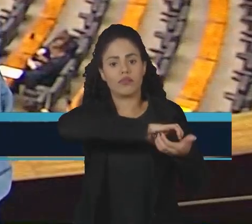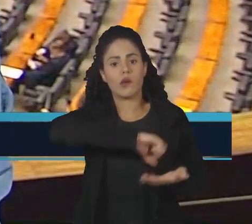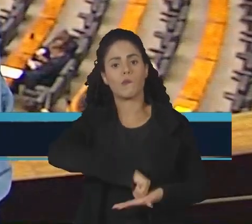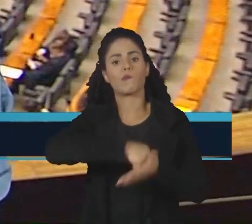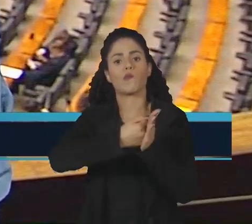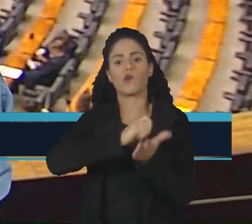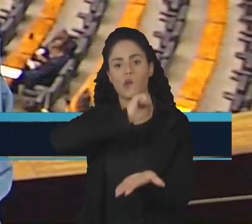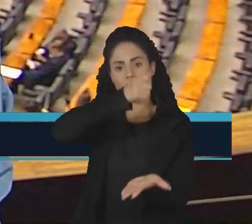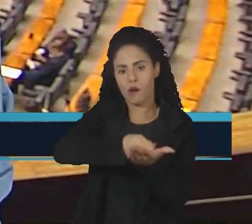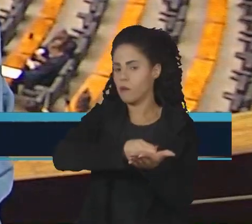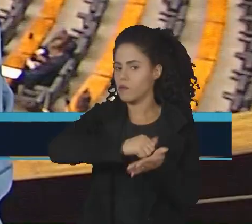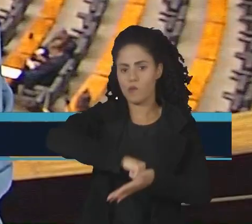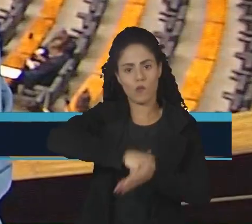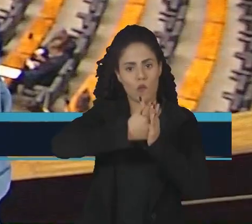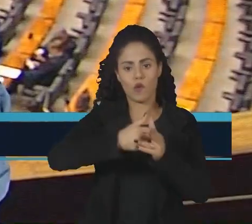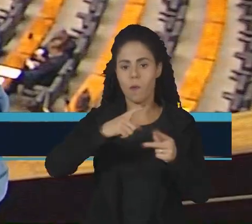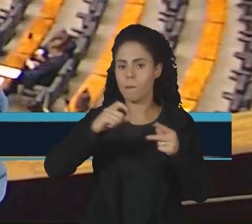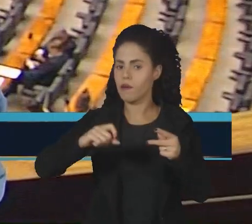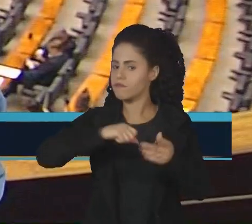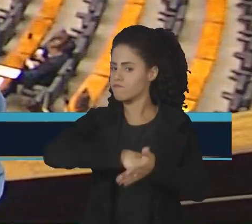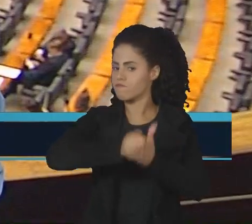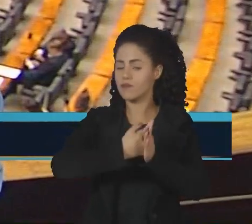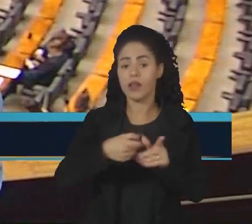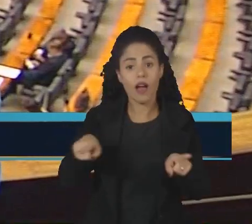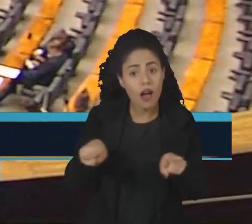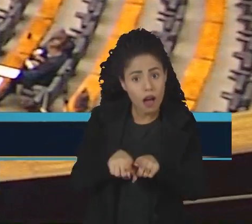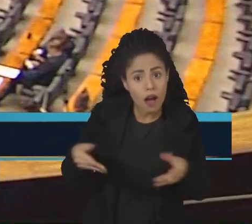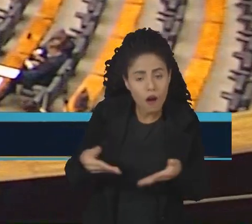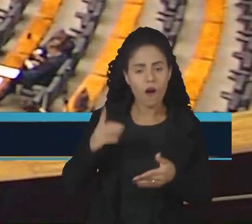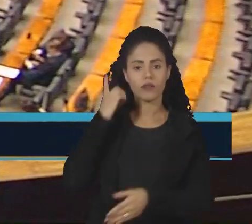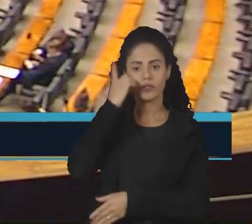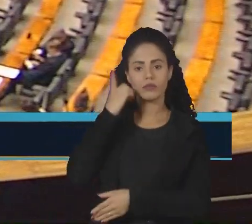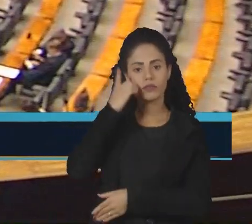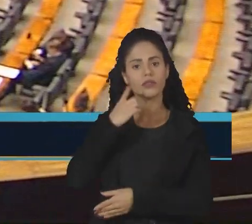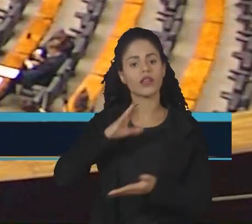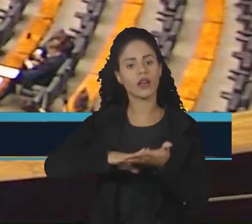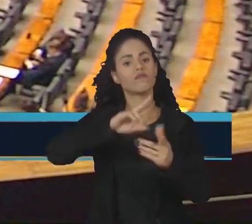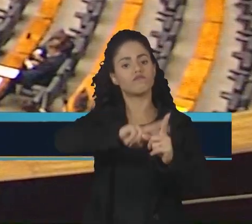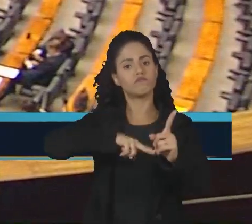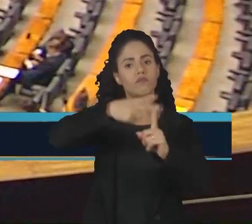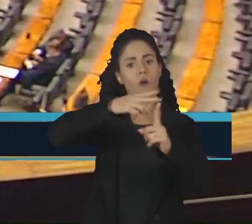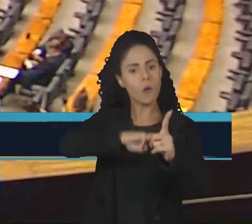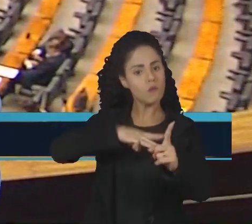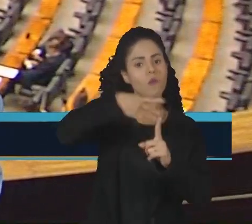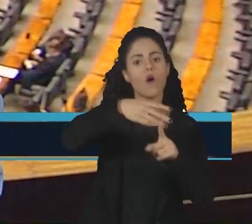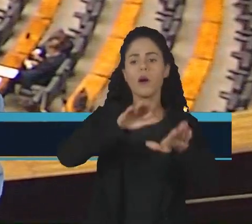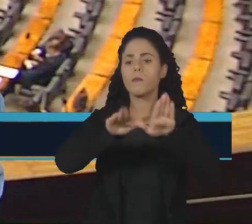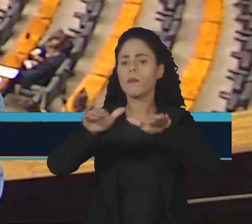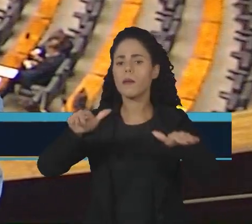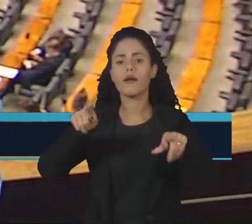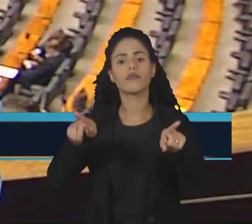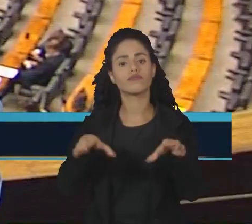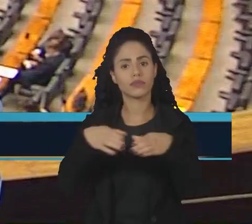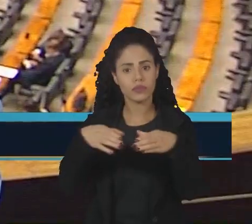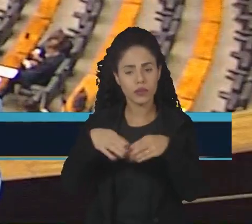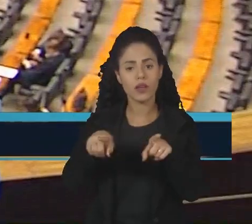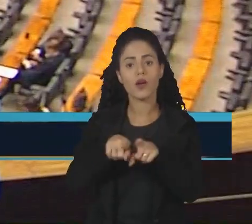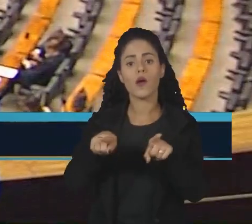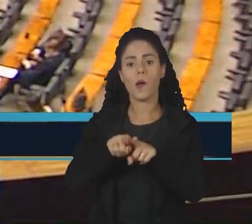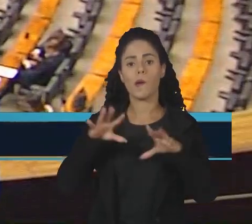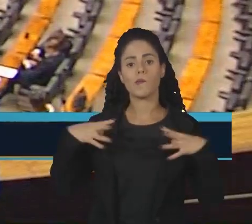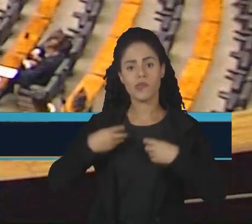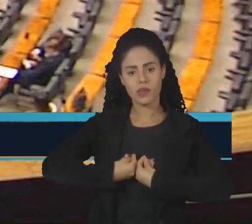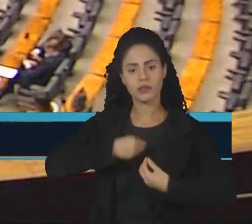pagamento das emendas PIX. Deputados agora ameaçam dobrar a aposta e convocar ministros do STF para depor